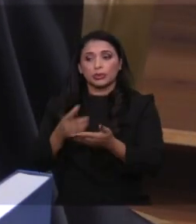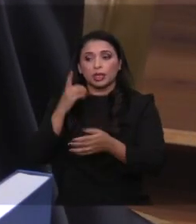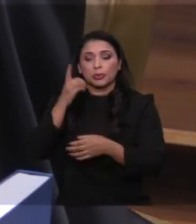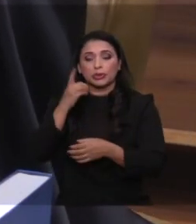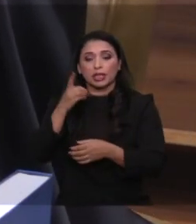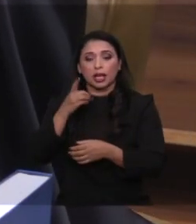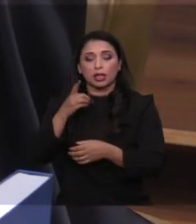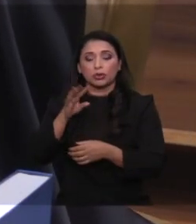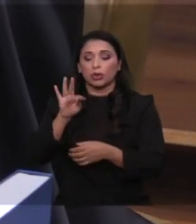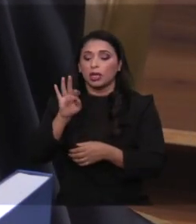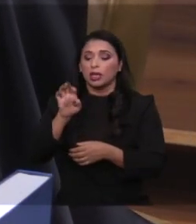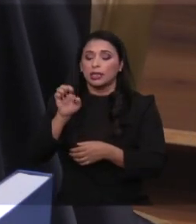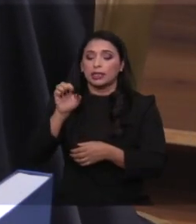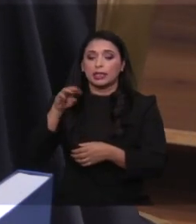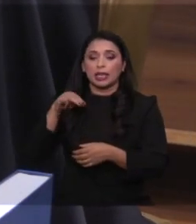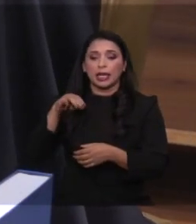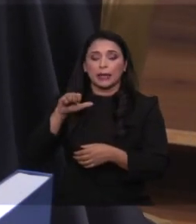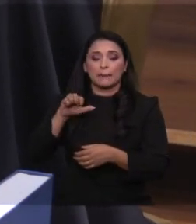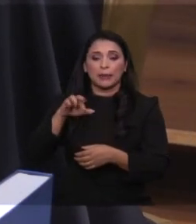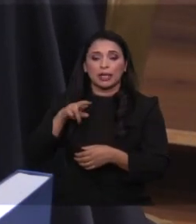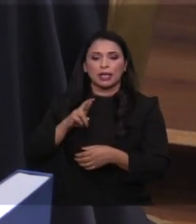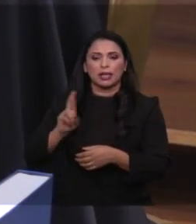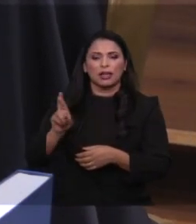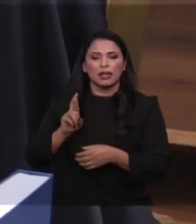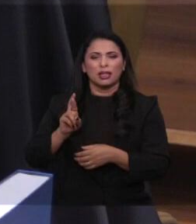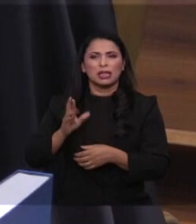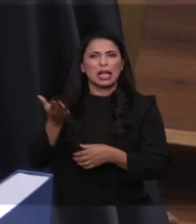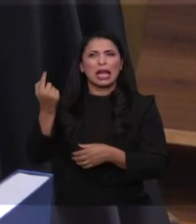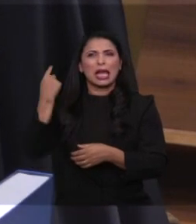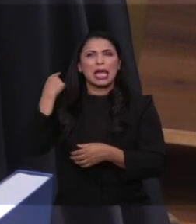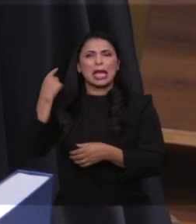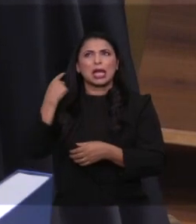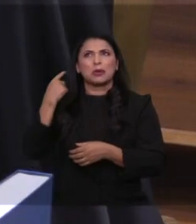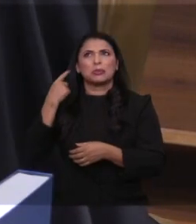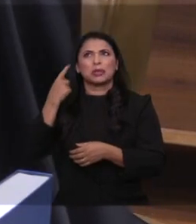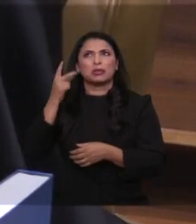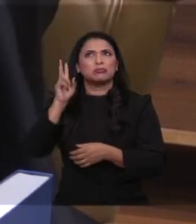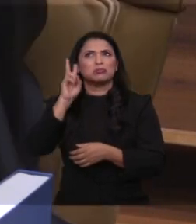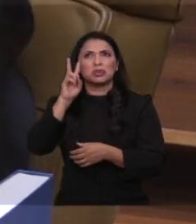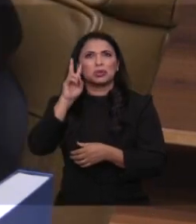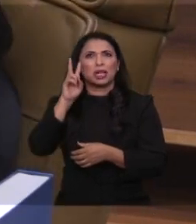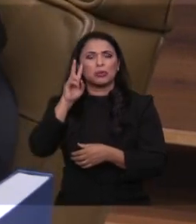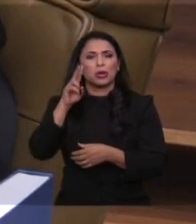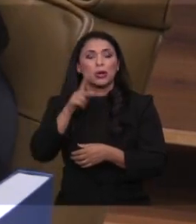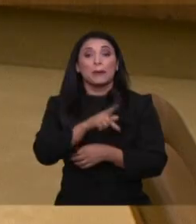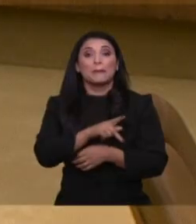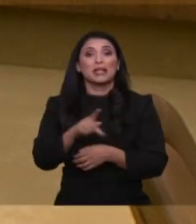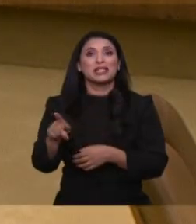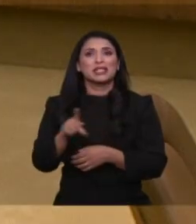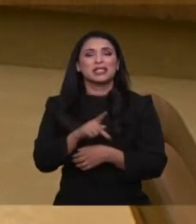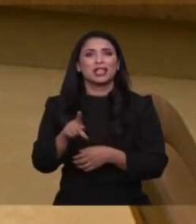com o presidente do Senado de então, acho, não me lembro se era presidente Sarney ou presidente Renan,